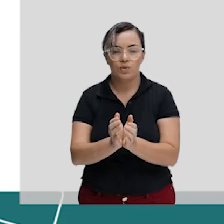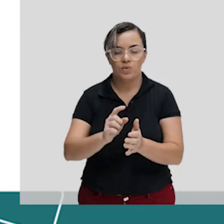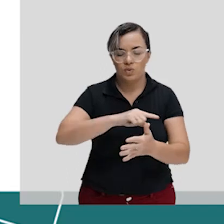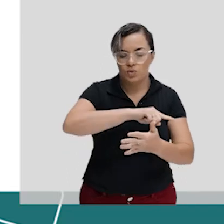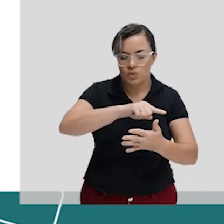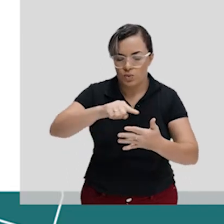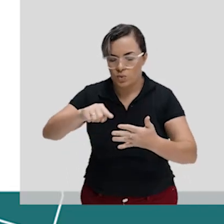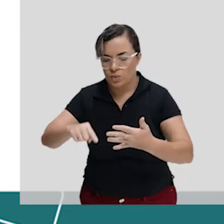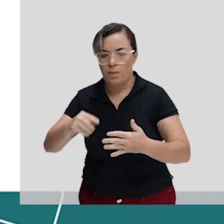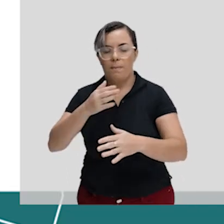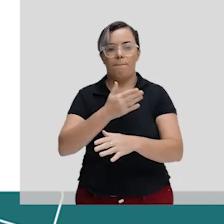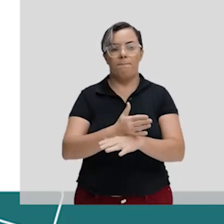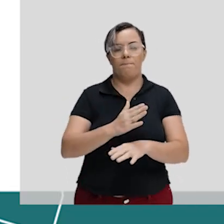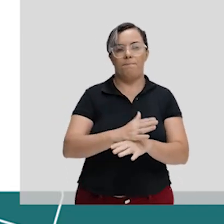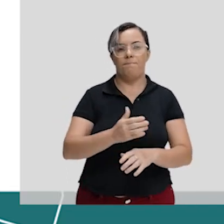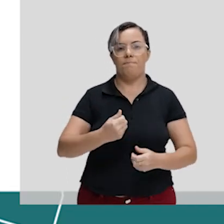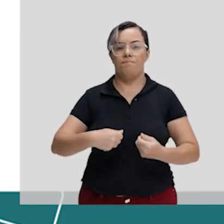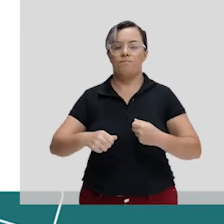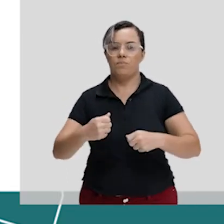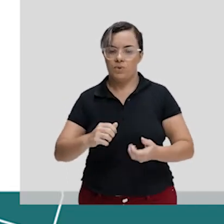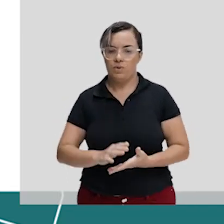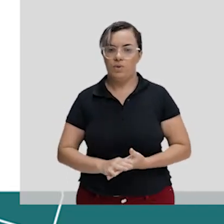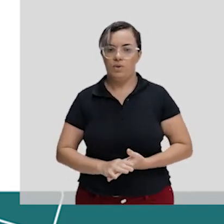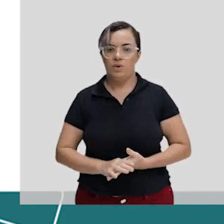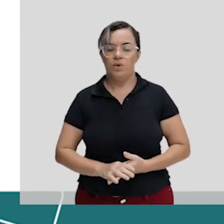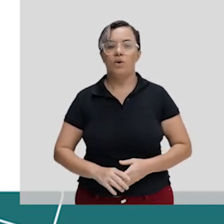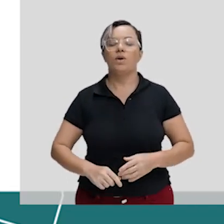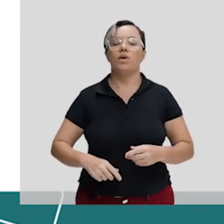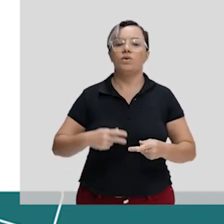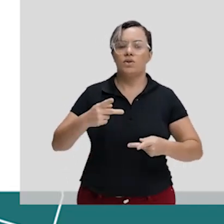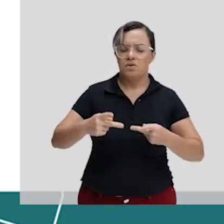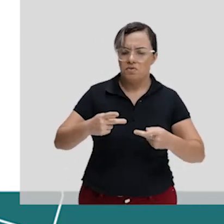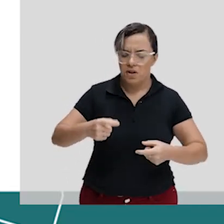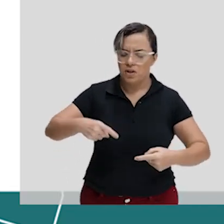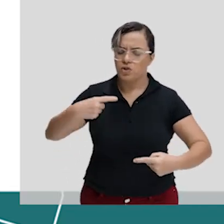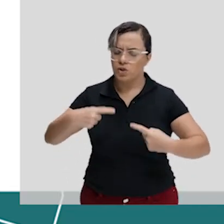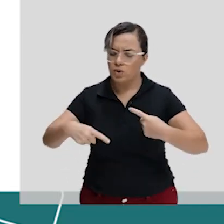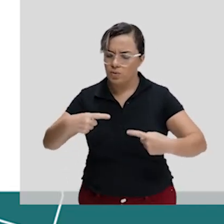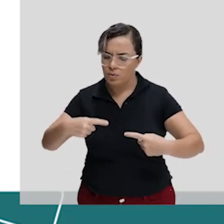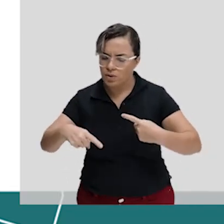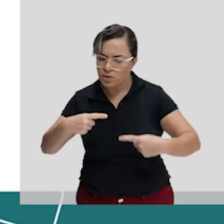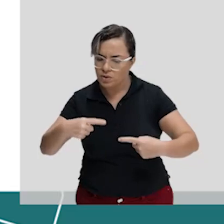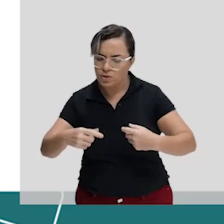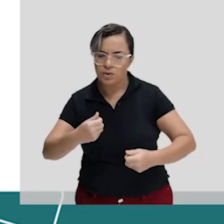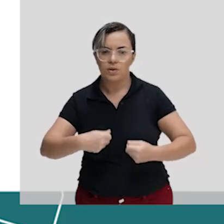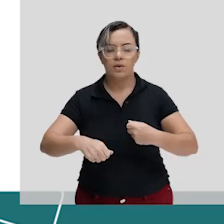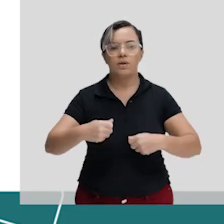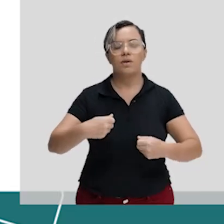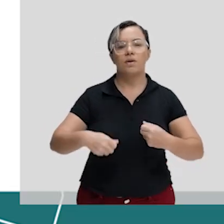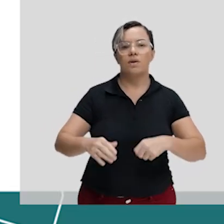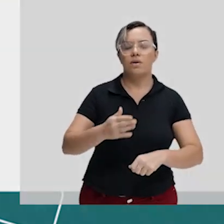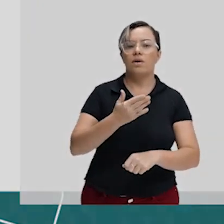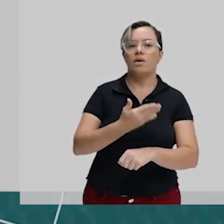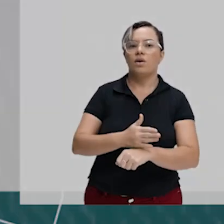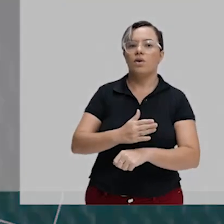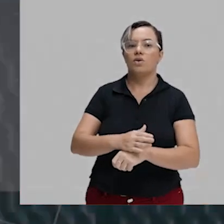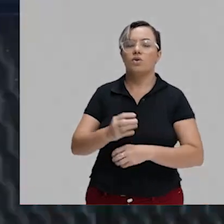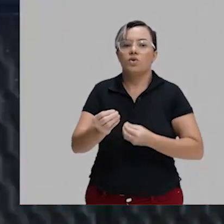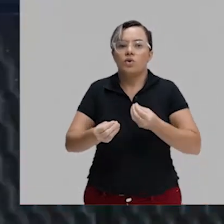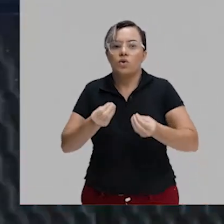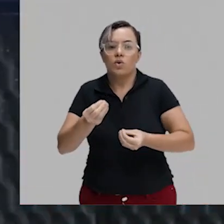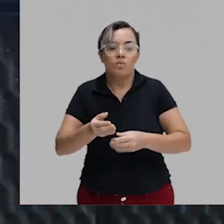se fala de política econômica, vai se falar de práticas econômicas. Práticas que vão ser